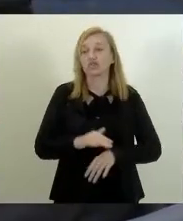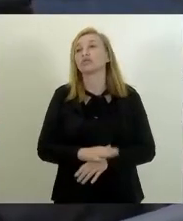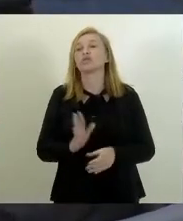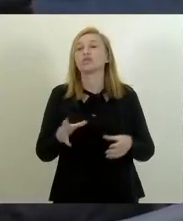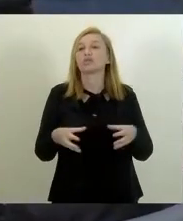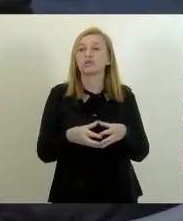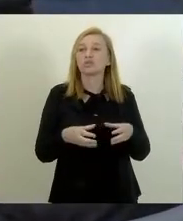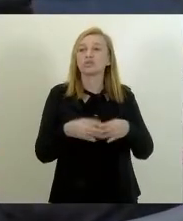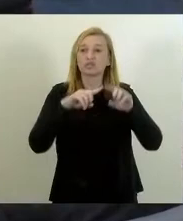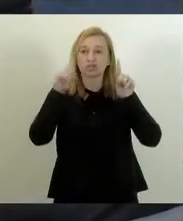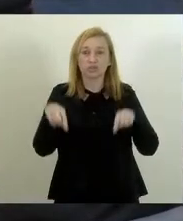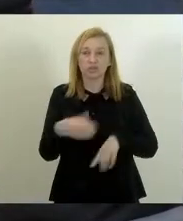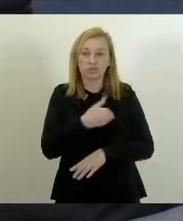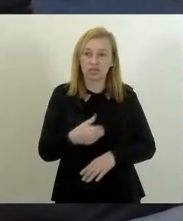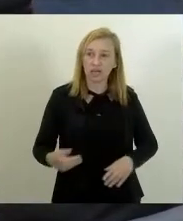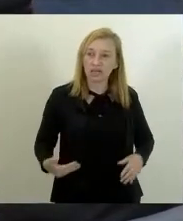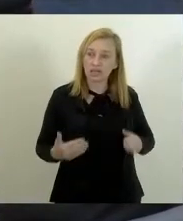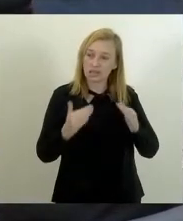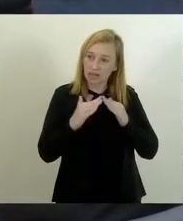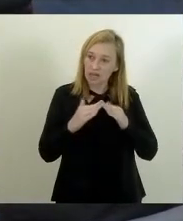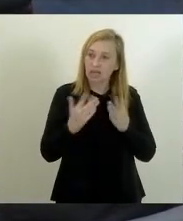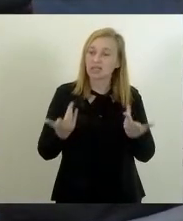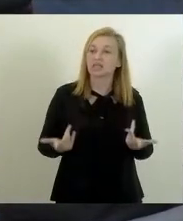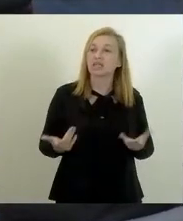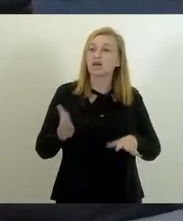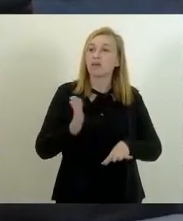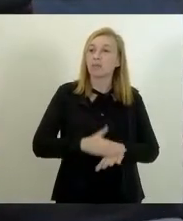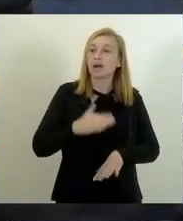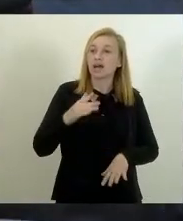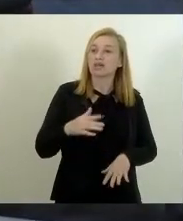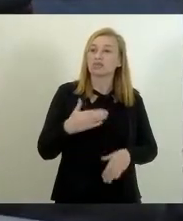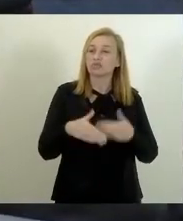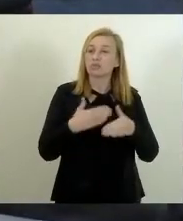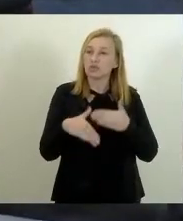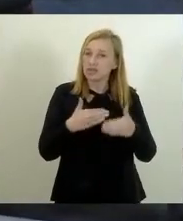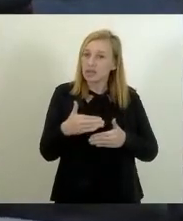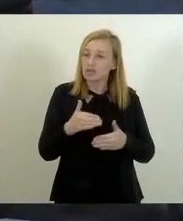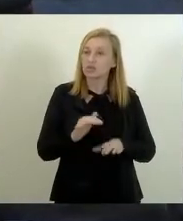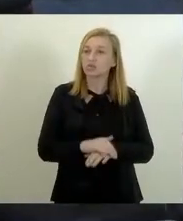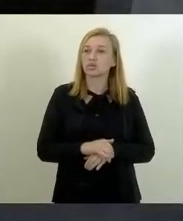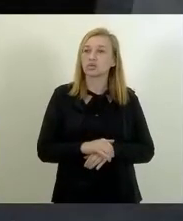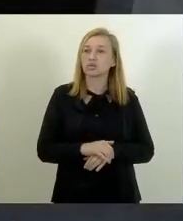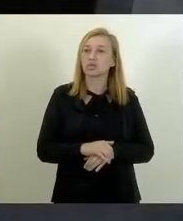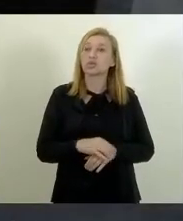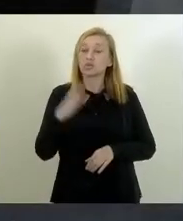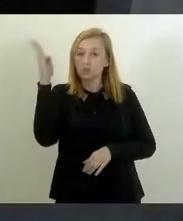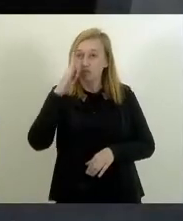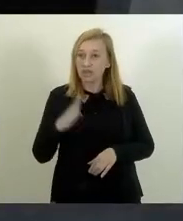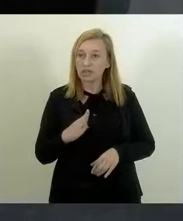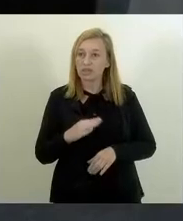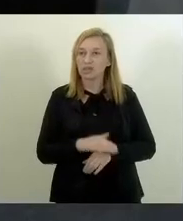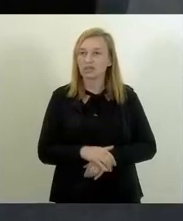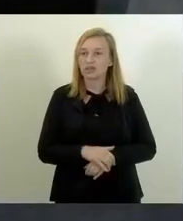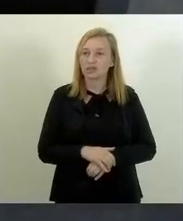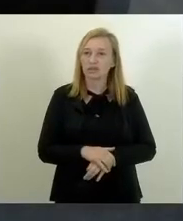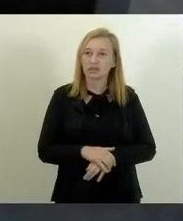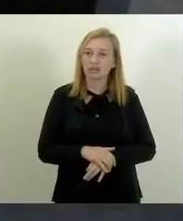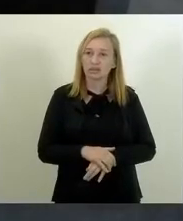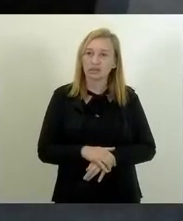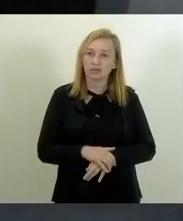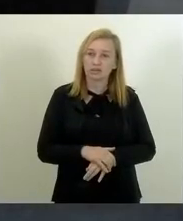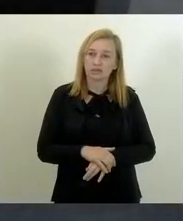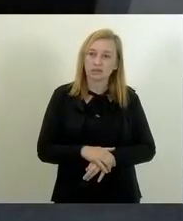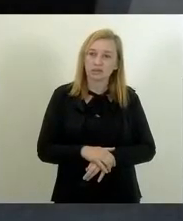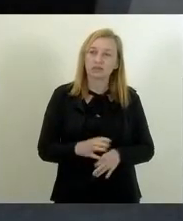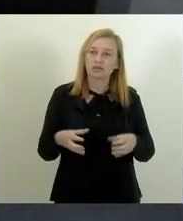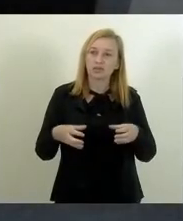de Servidores dessa Casa, nós iniciamos mais um processo de vanguarda para o Brasil, inclusive. Pela primeira vez, no âmbito